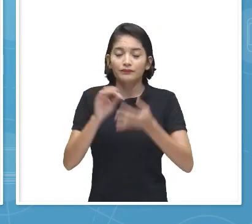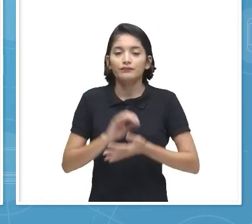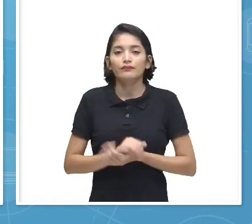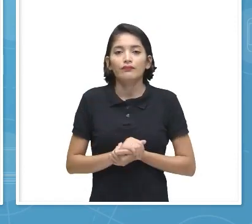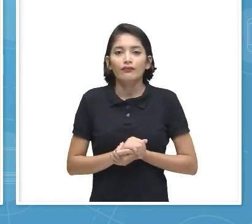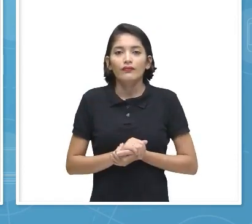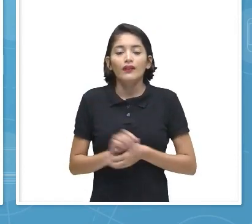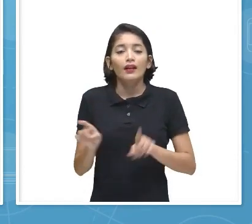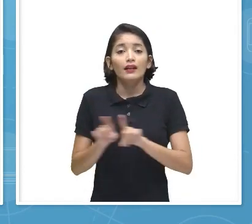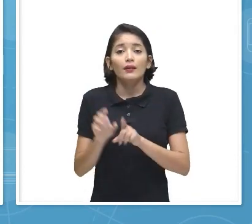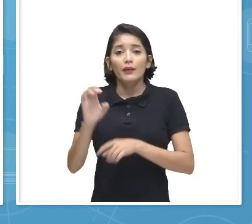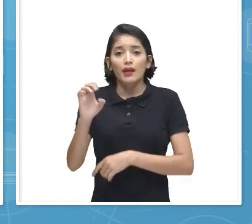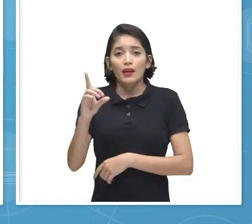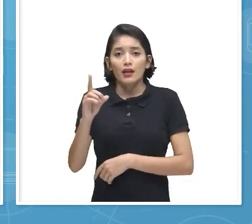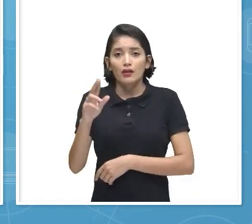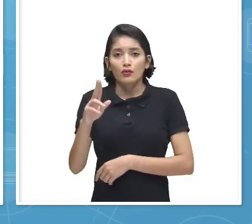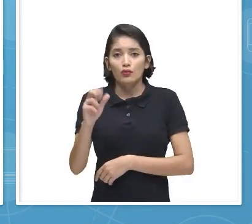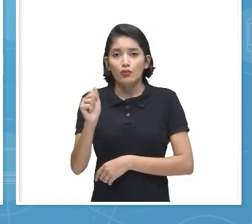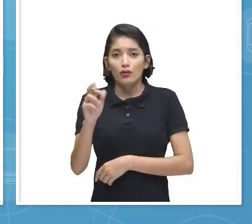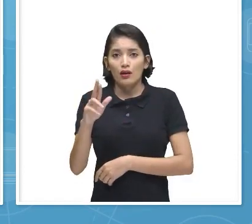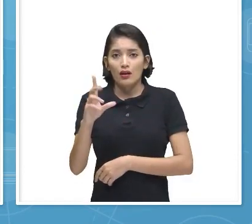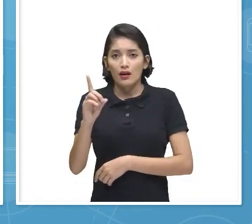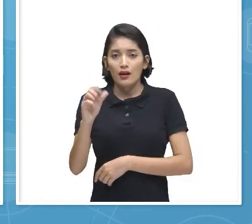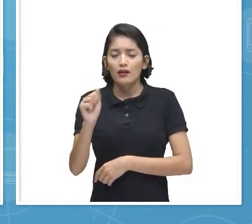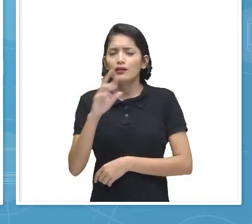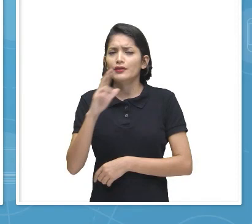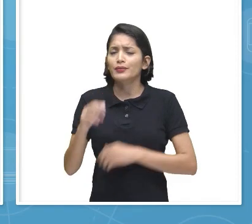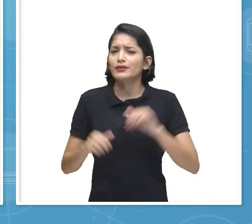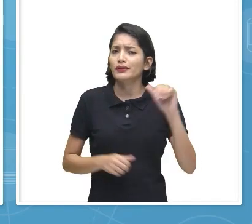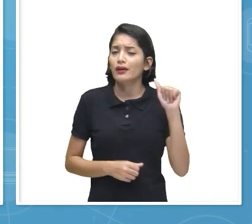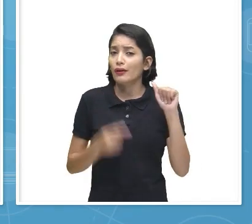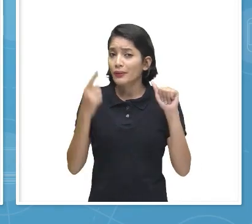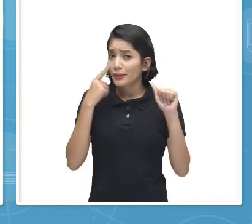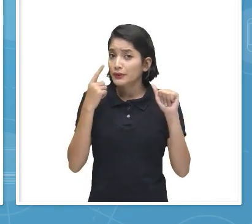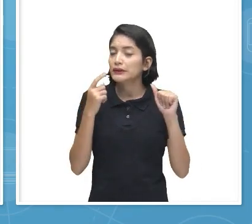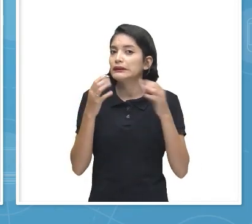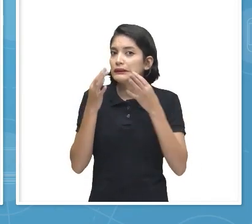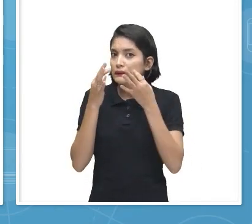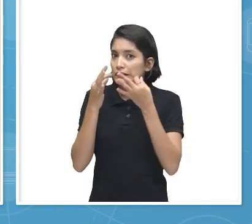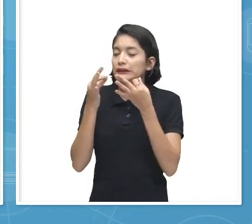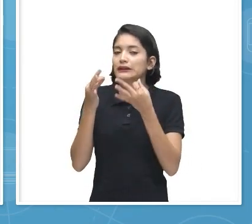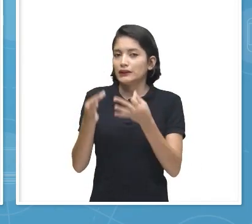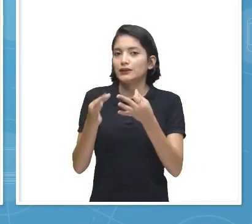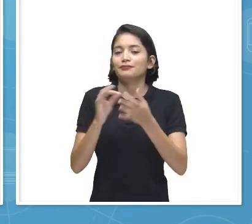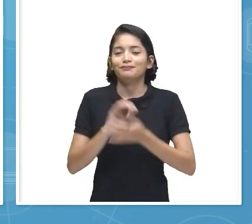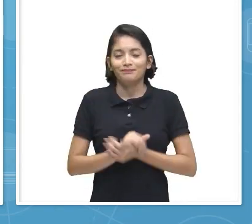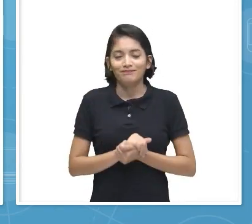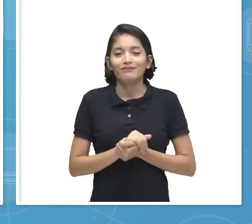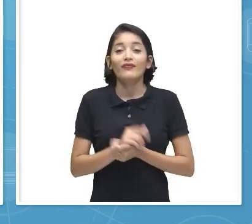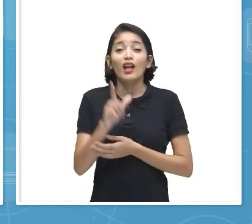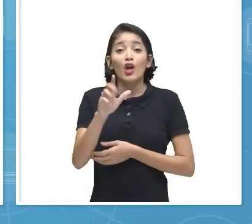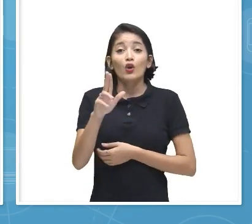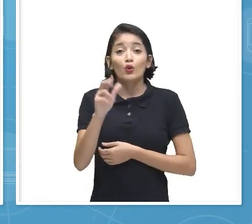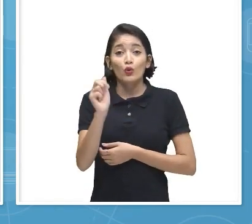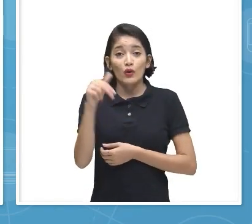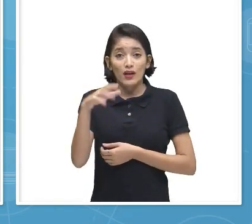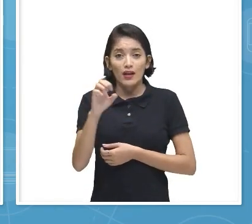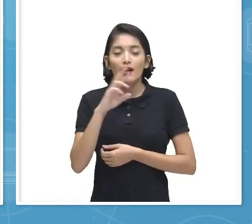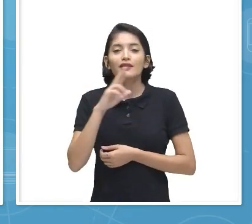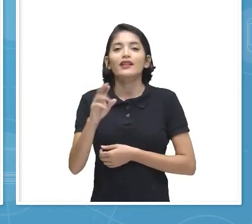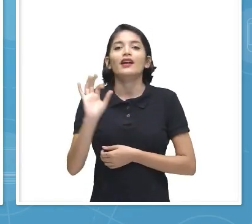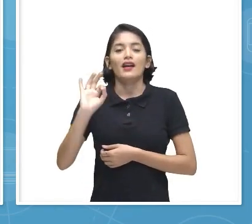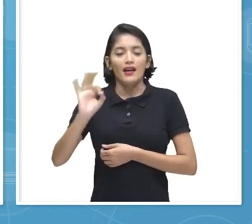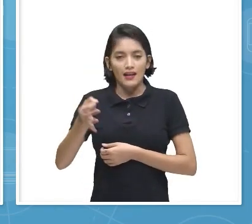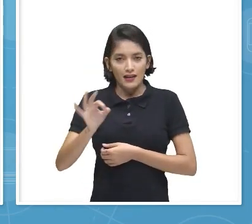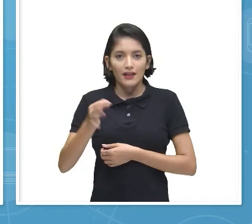E a gente tem Eduarda, também que respondeu aqui letra A. Olha só, Eduarda, presta atenção, menina. A Luane conseguiu acertar, a Luane da